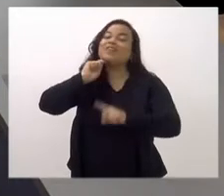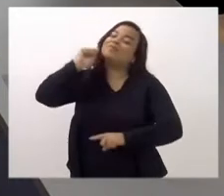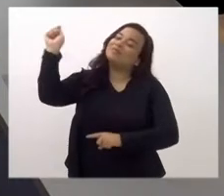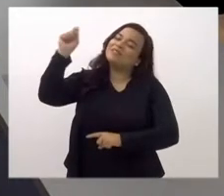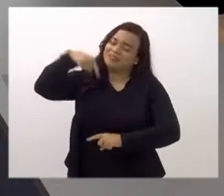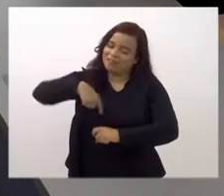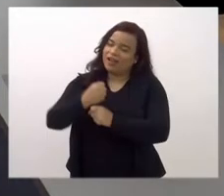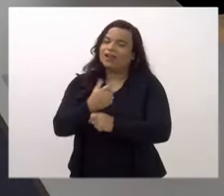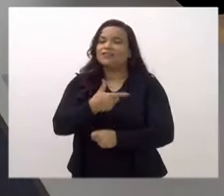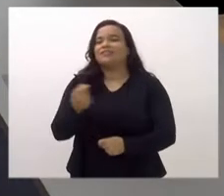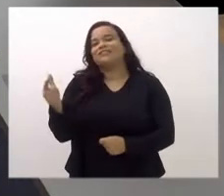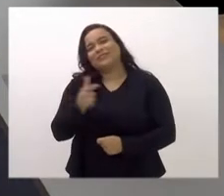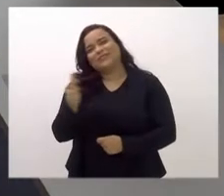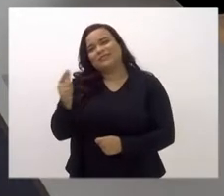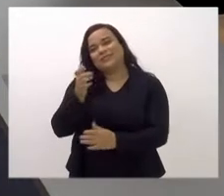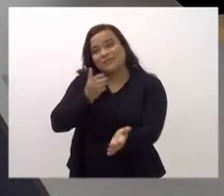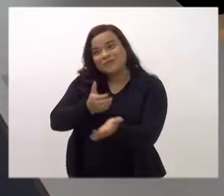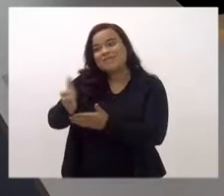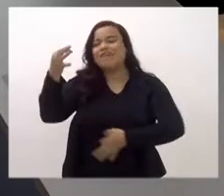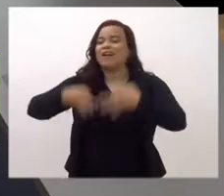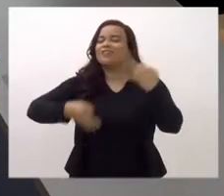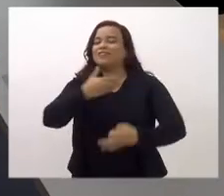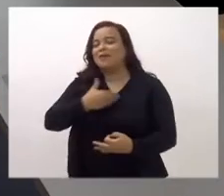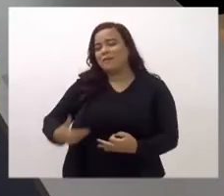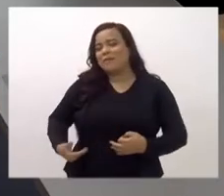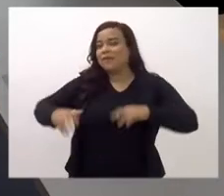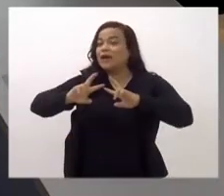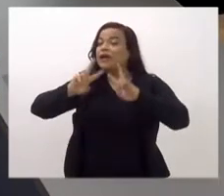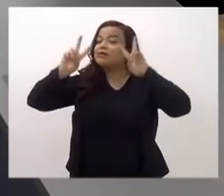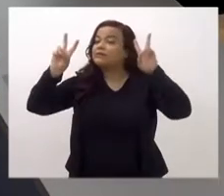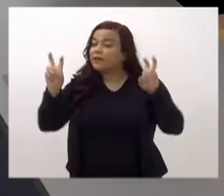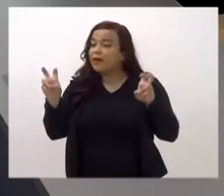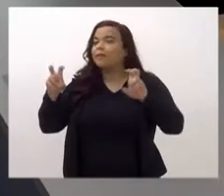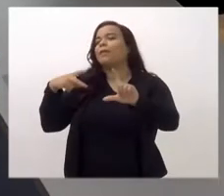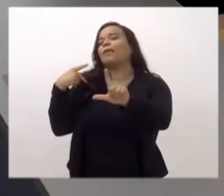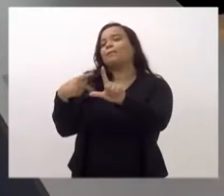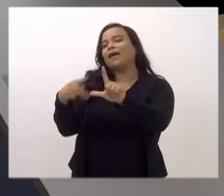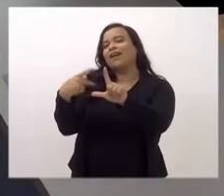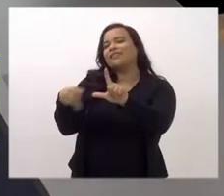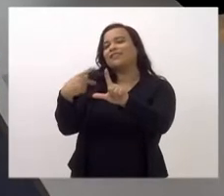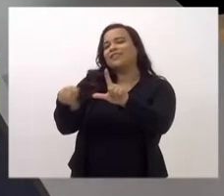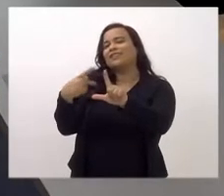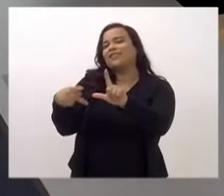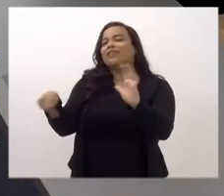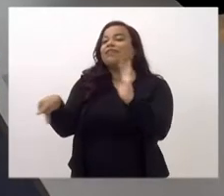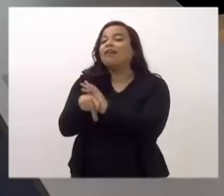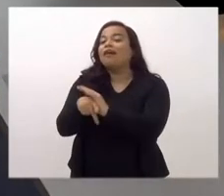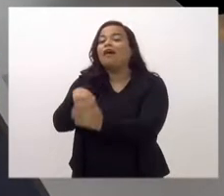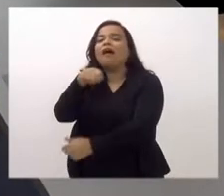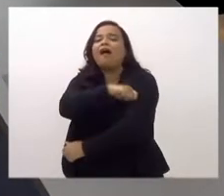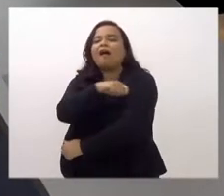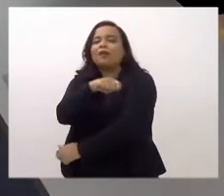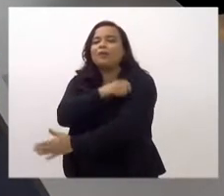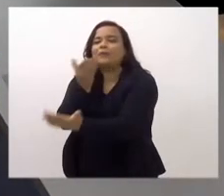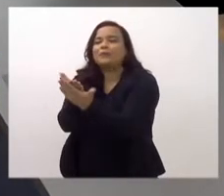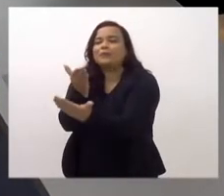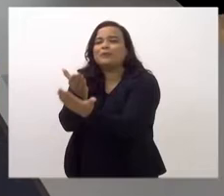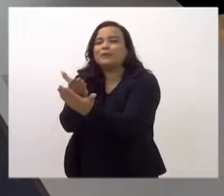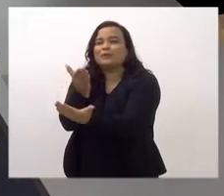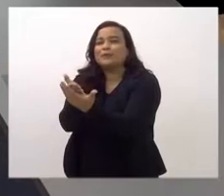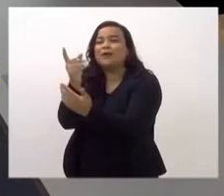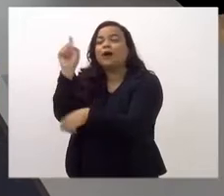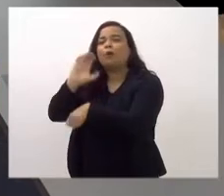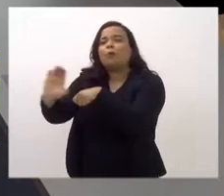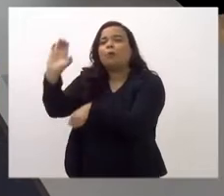1º de abril de 2022, damos início à audiência pública com o tema O passe livre para os estudantes dos cursos